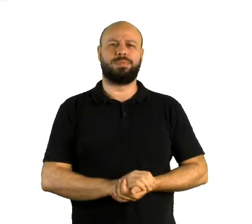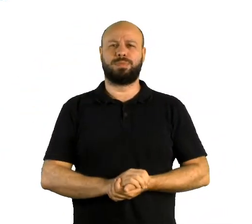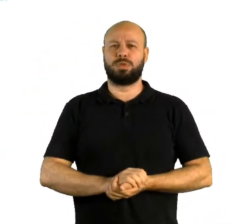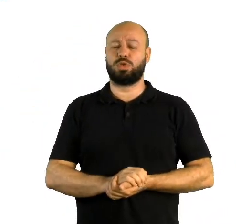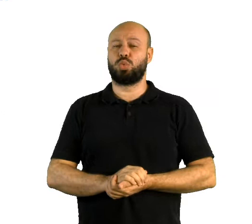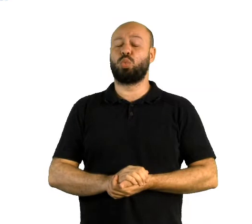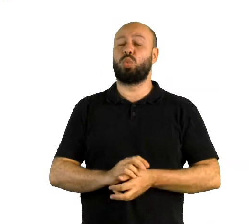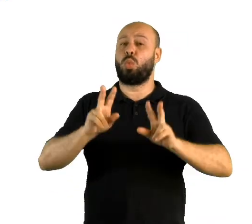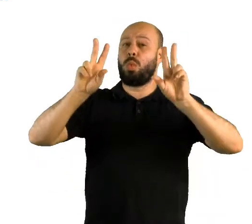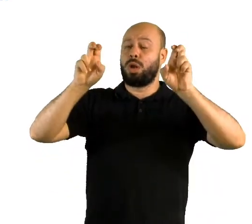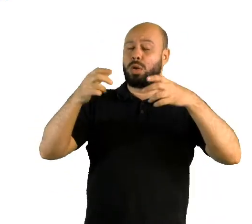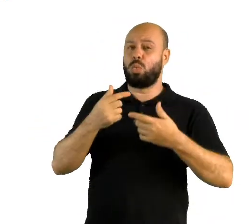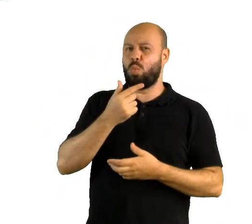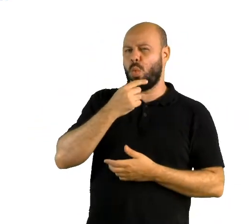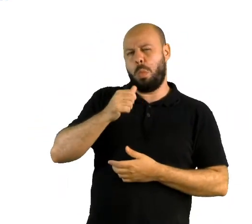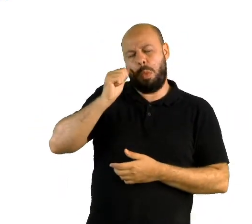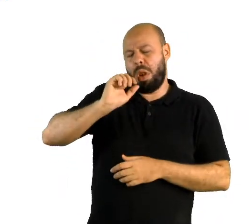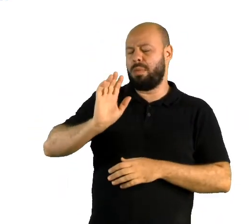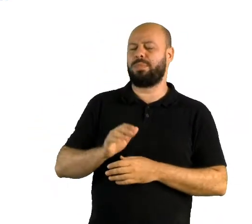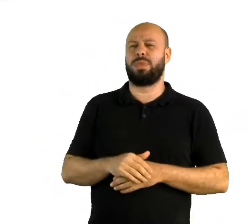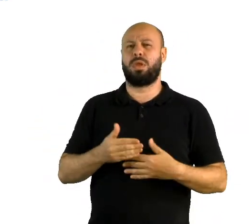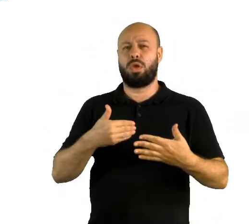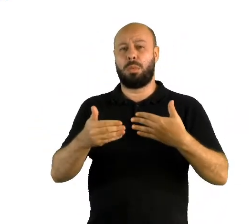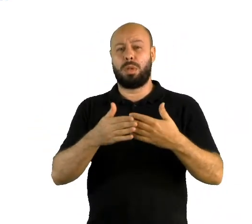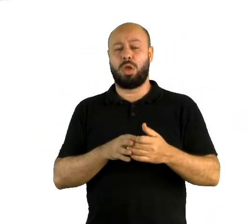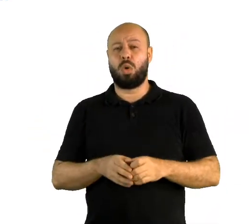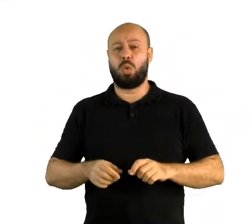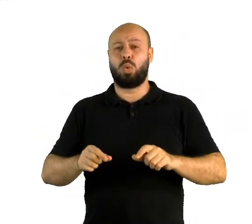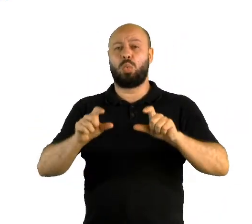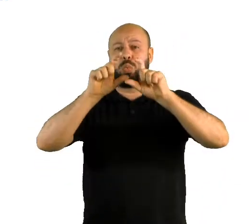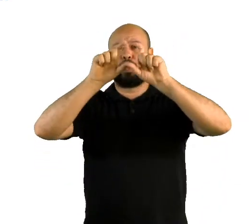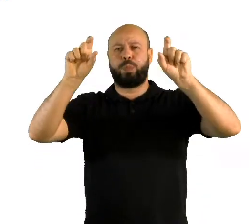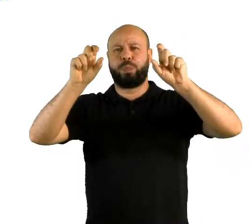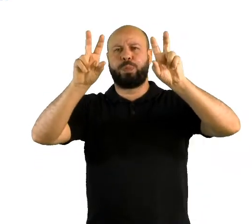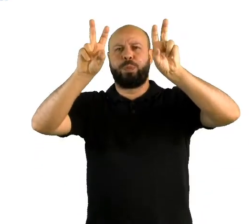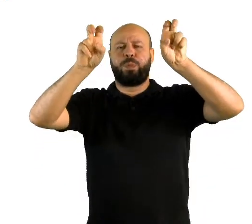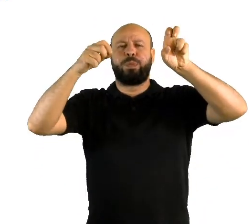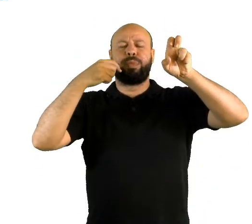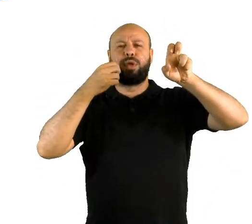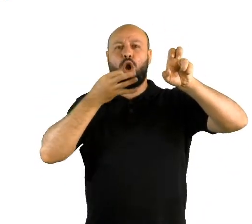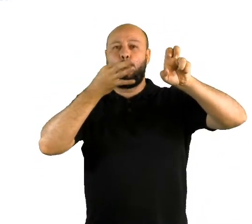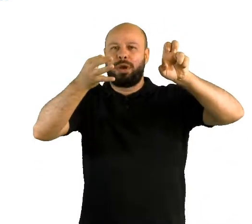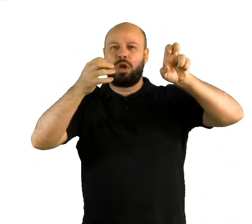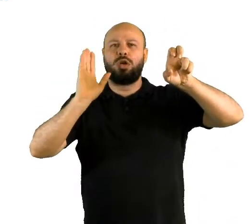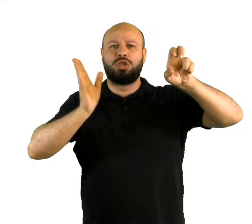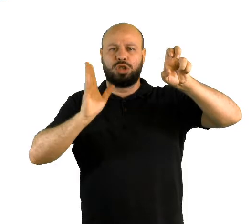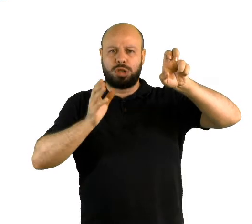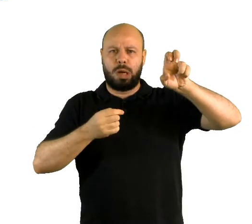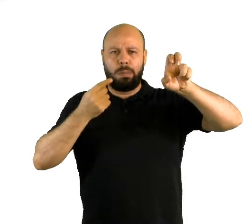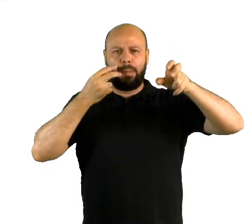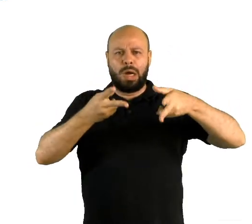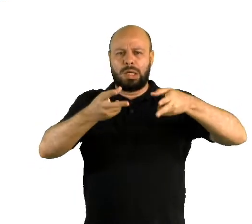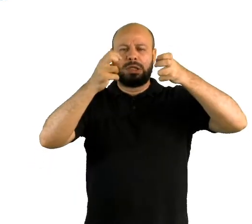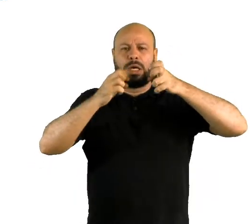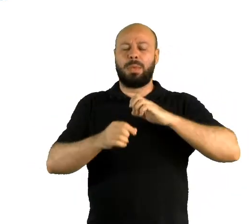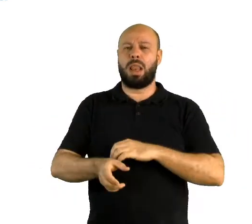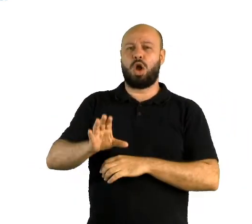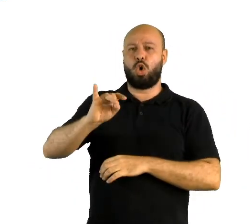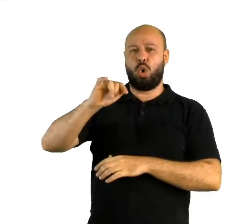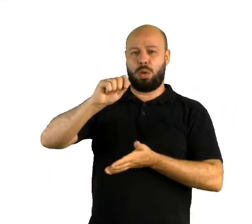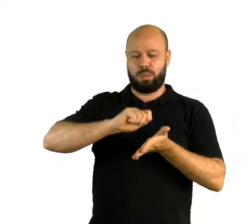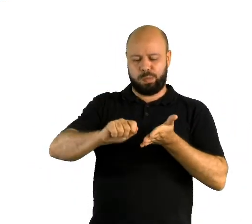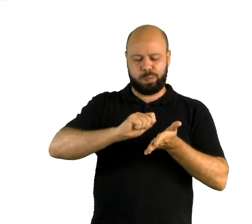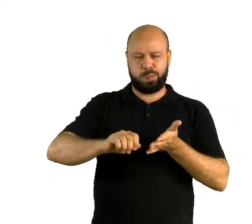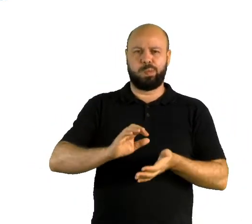título tende a já apresentar a opinião desse colunista. O